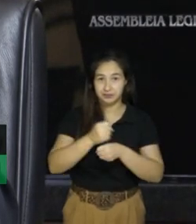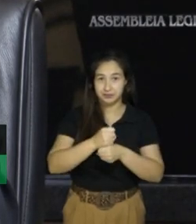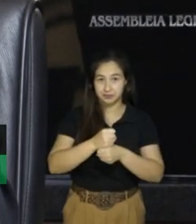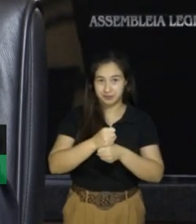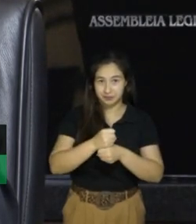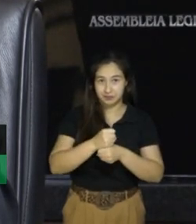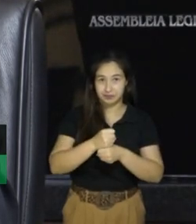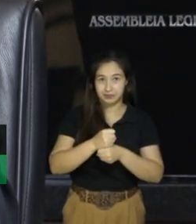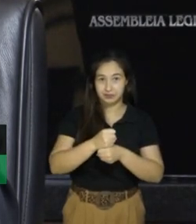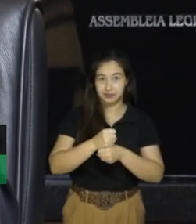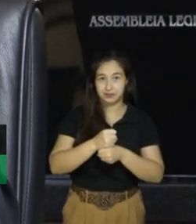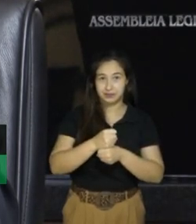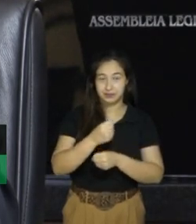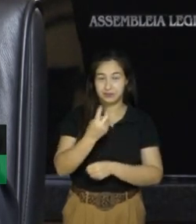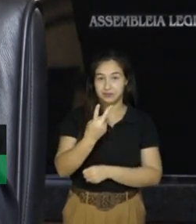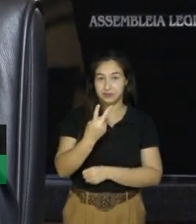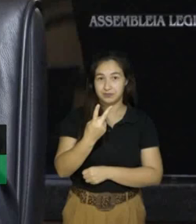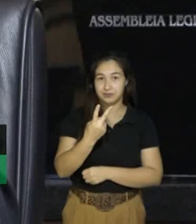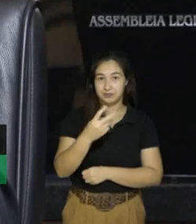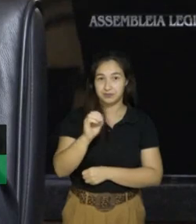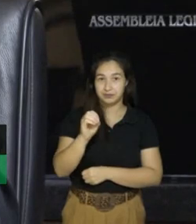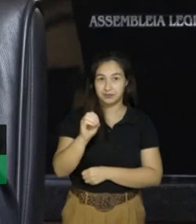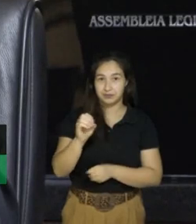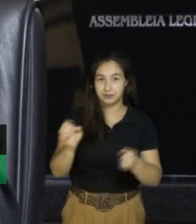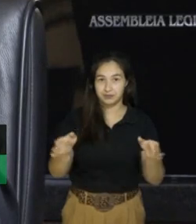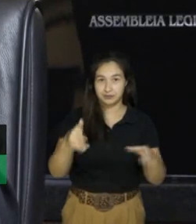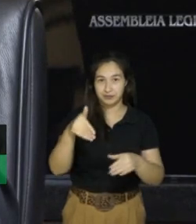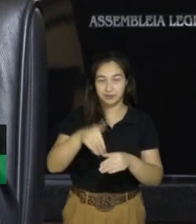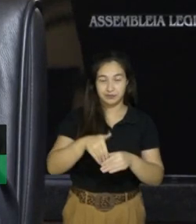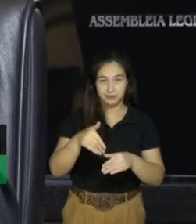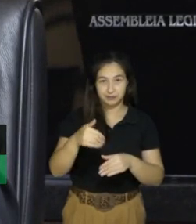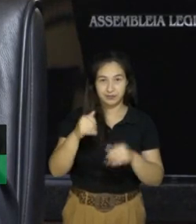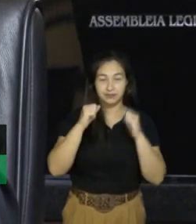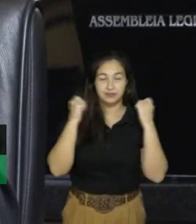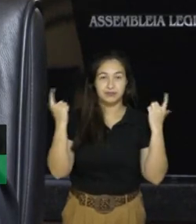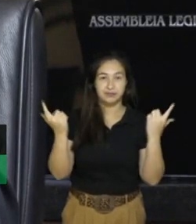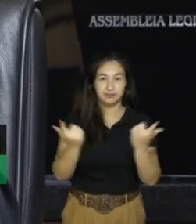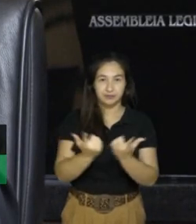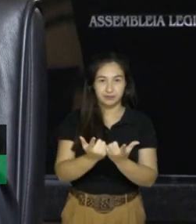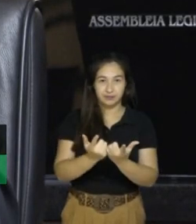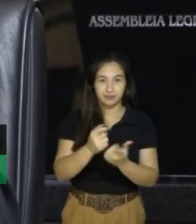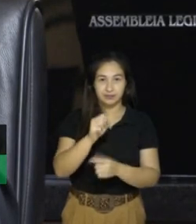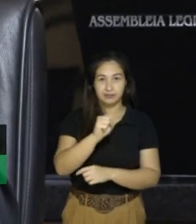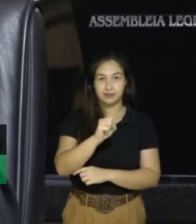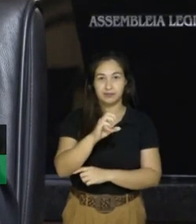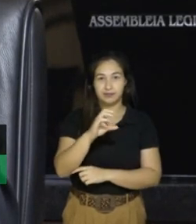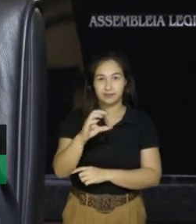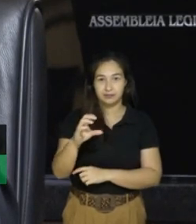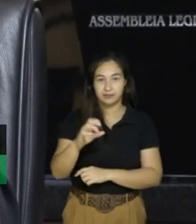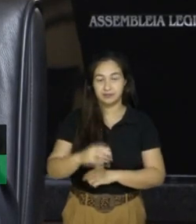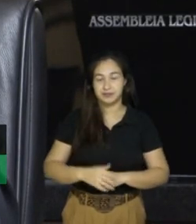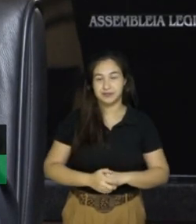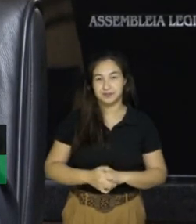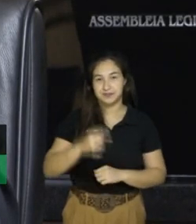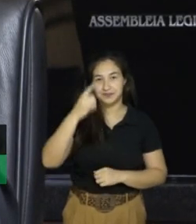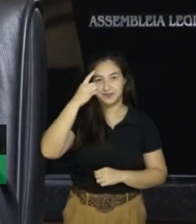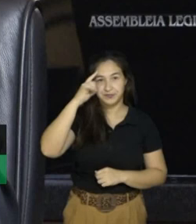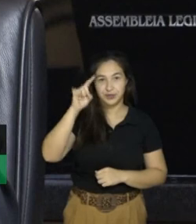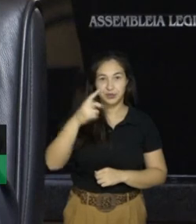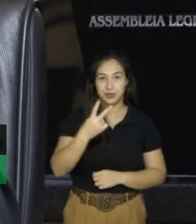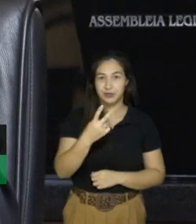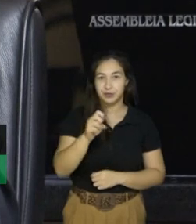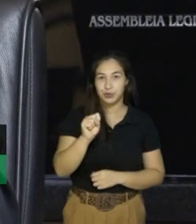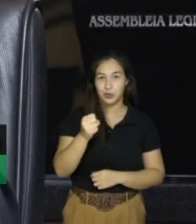da vigésima legislatura da Assembleia Legislativa do Estado de Santa Catarina realizada em